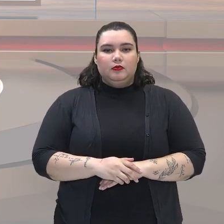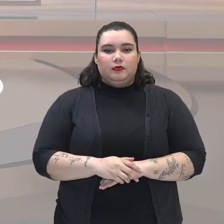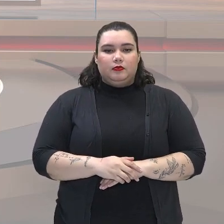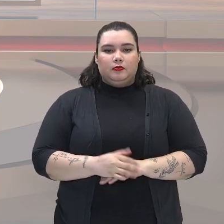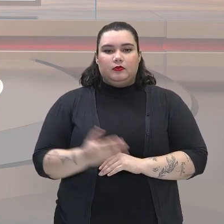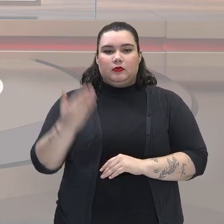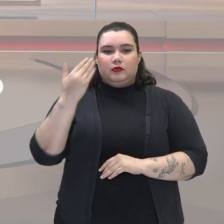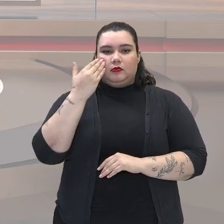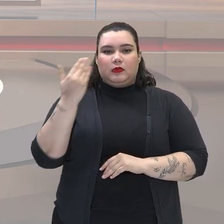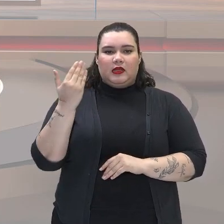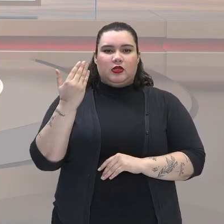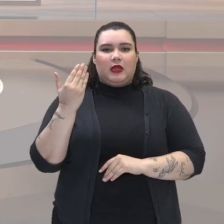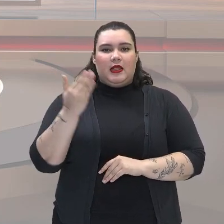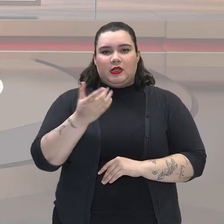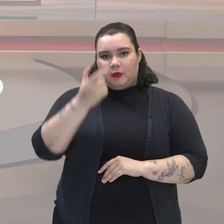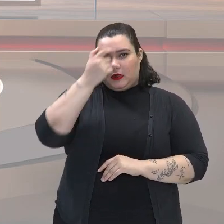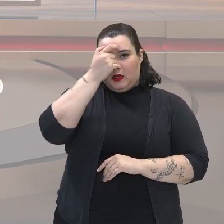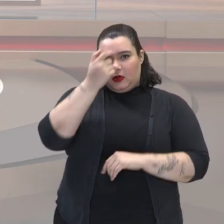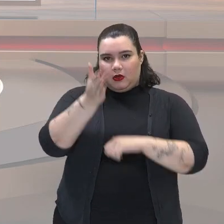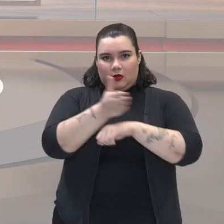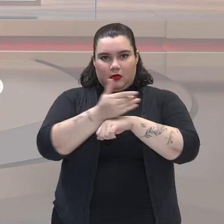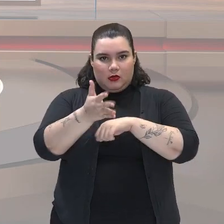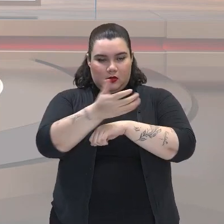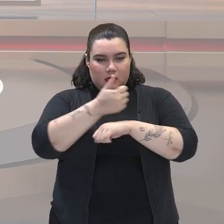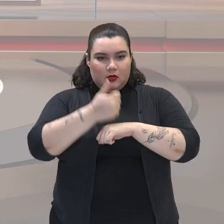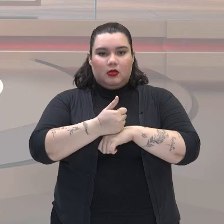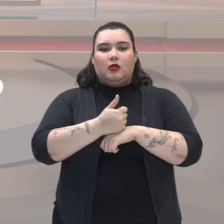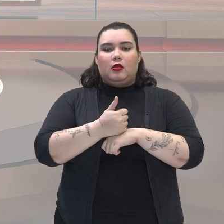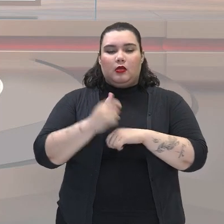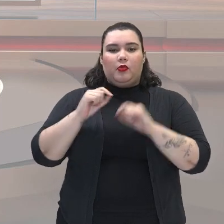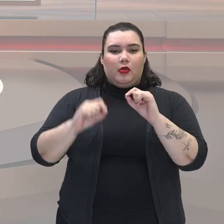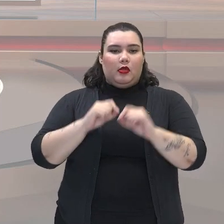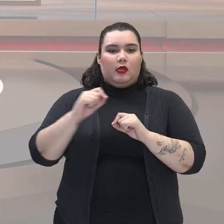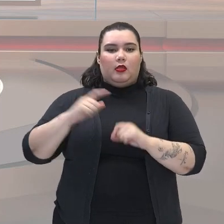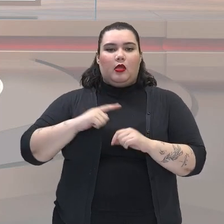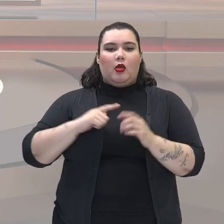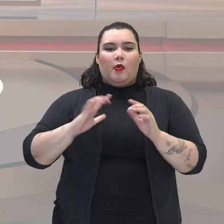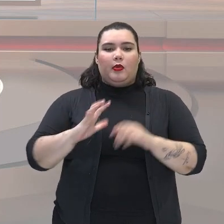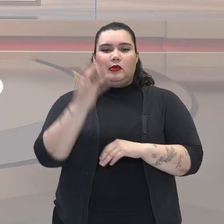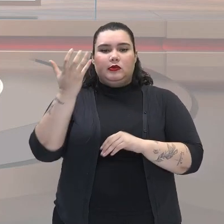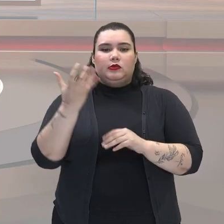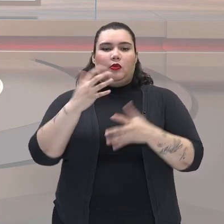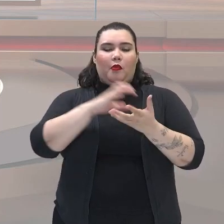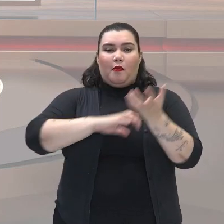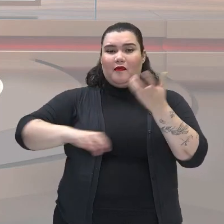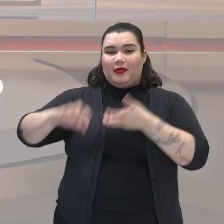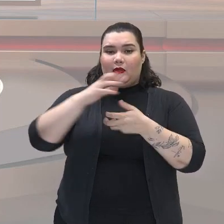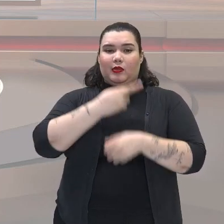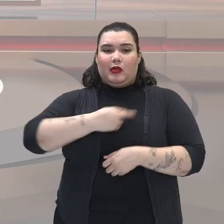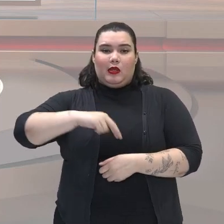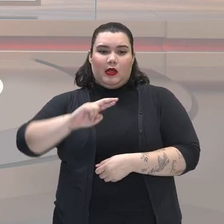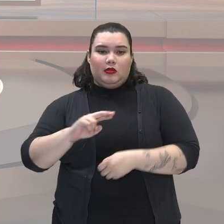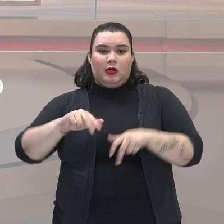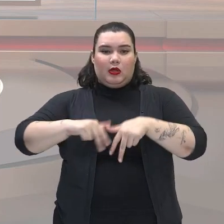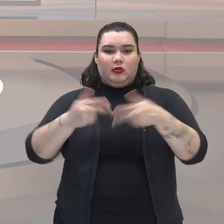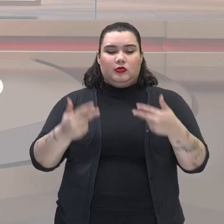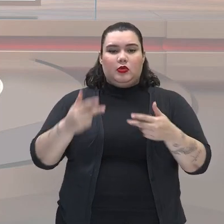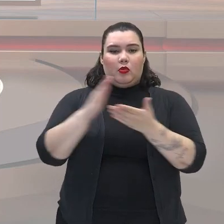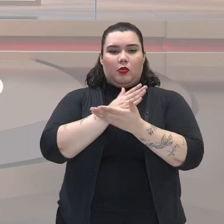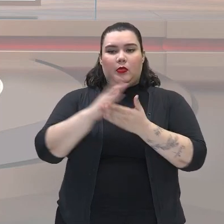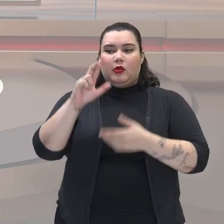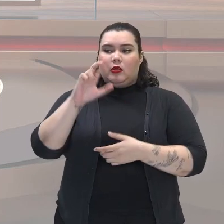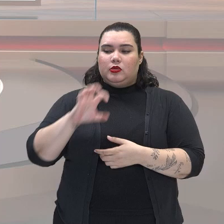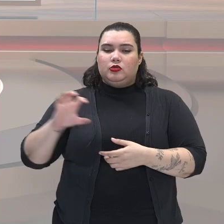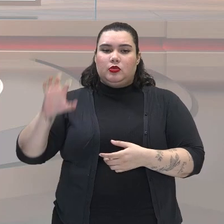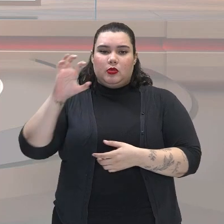o nacionalismo exacerbado também gerou conflitos religiosos e étnicos em algumas regiões da Ásia, como no caso